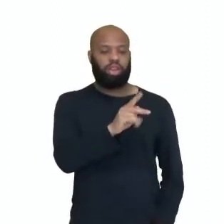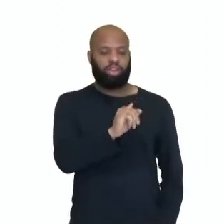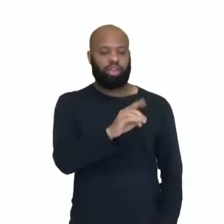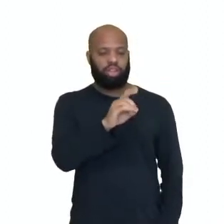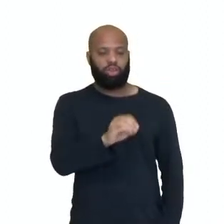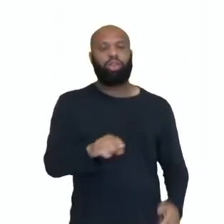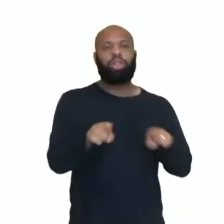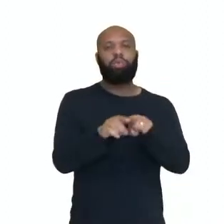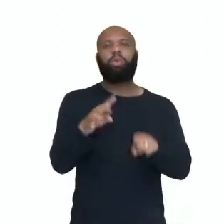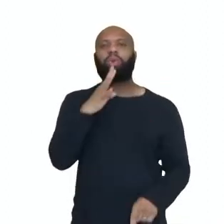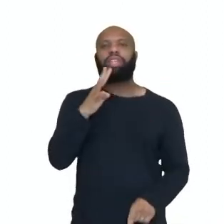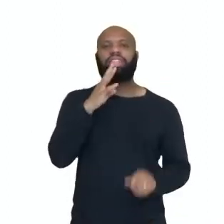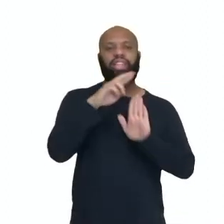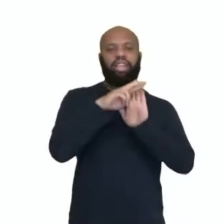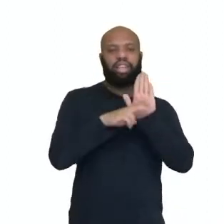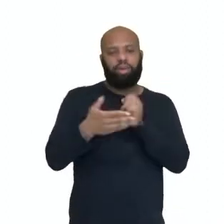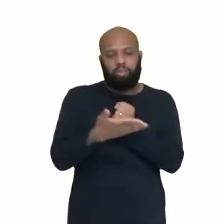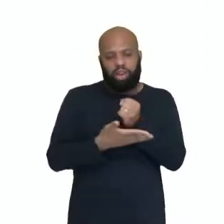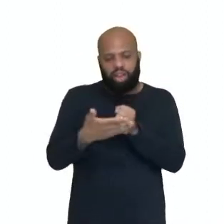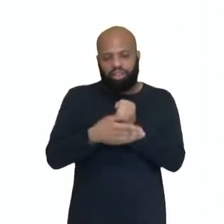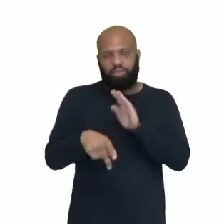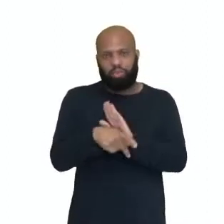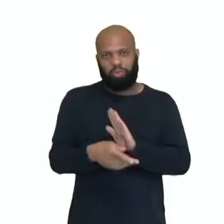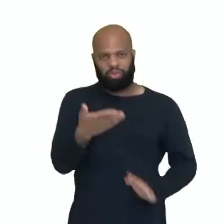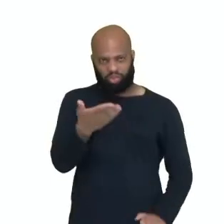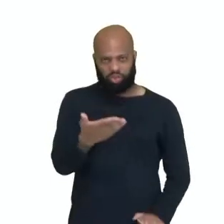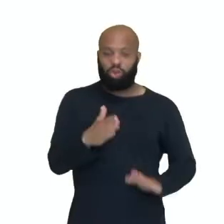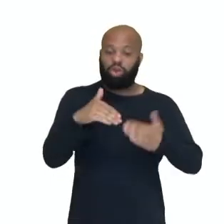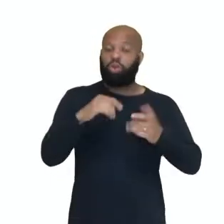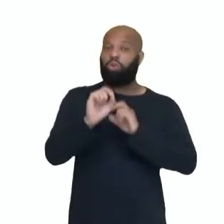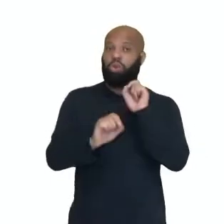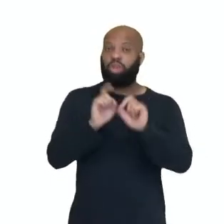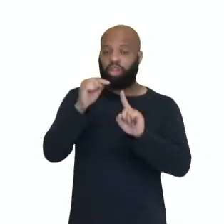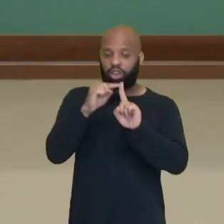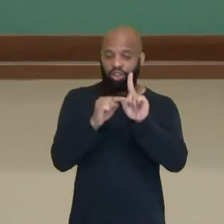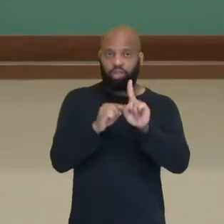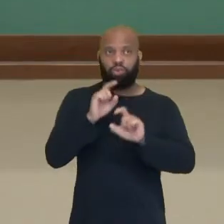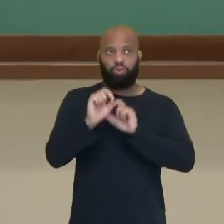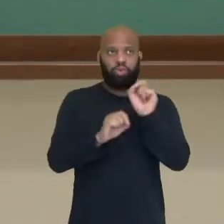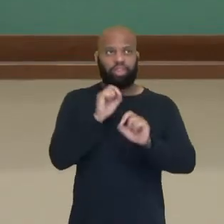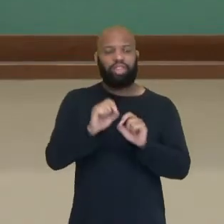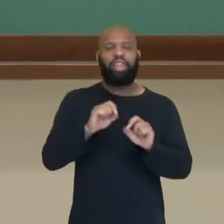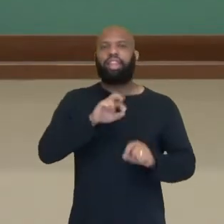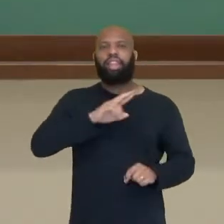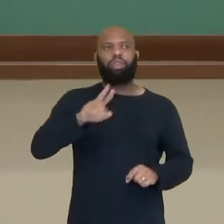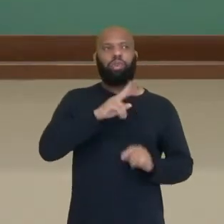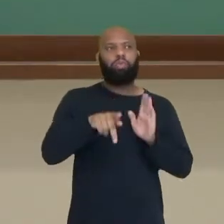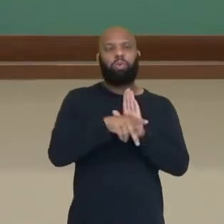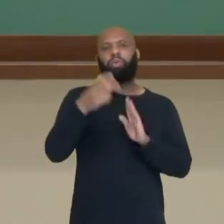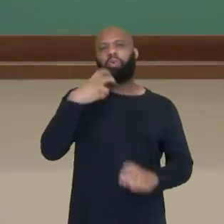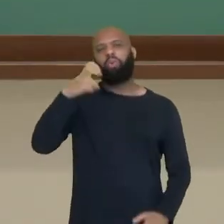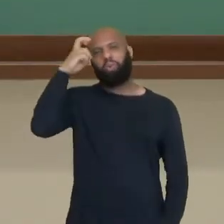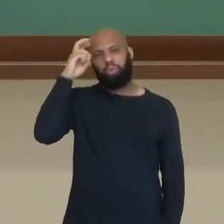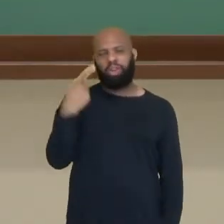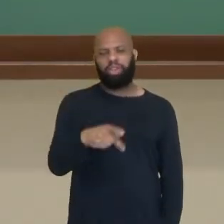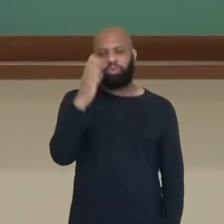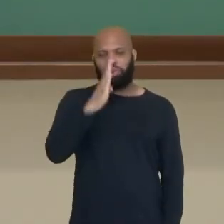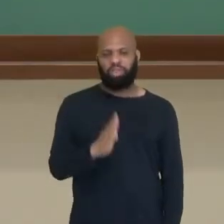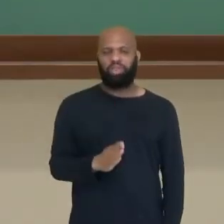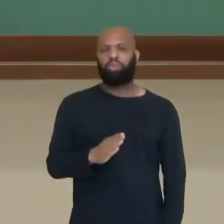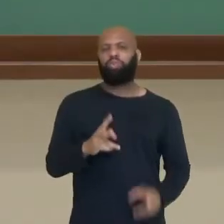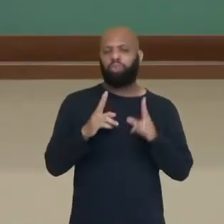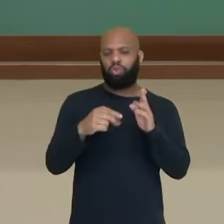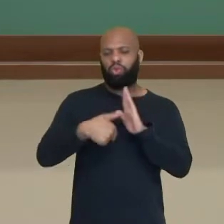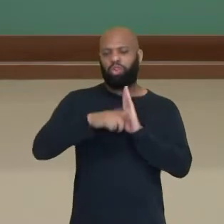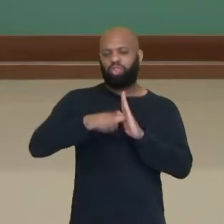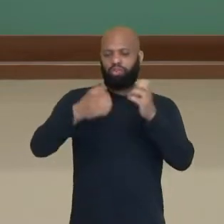as regras básicas do Aikido. Lembrando então que é uma modalidade que não faz tanto parte da cultura brasileira, como eu